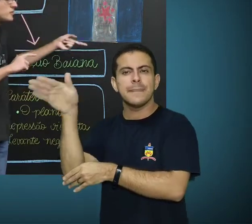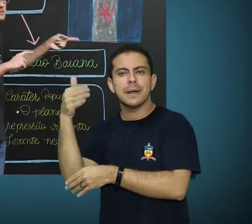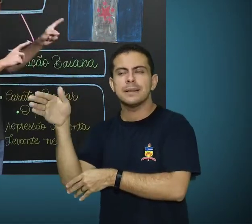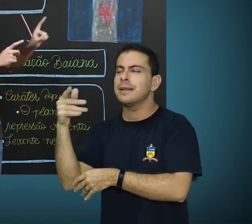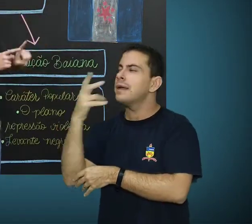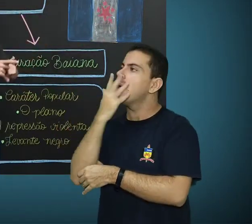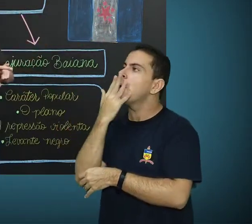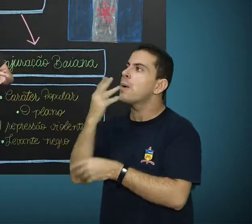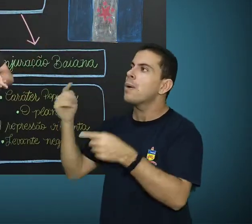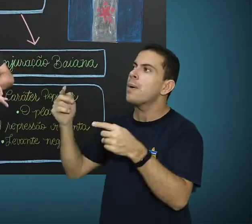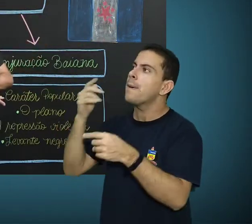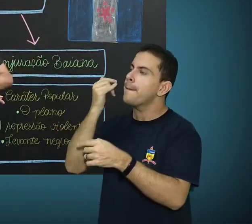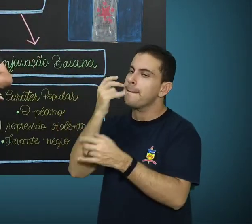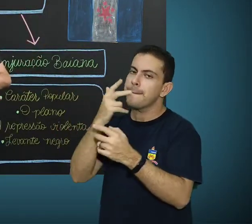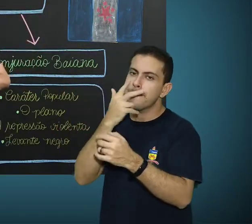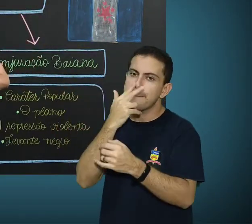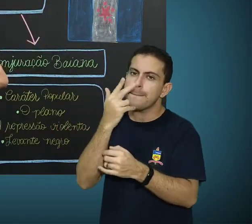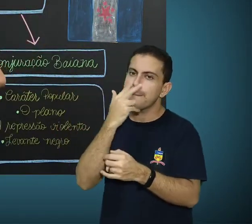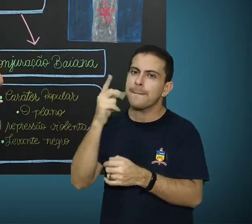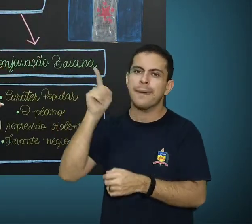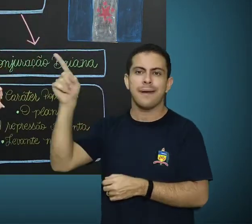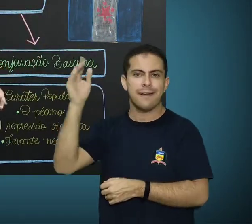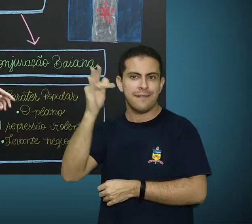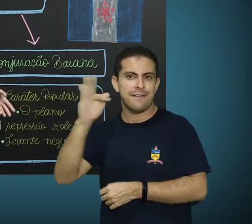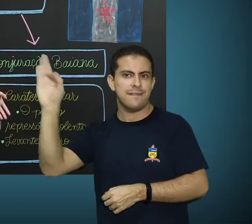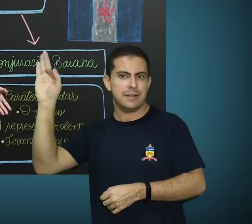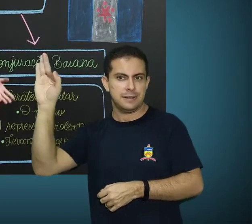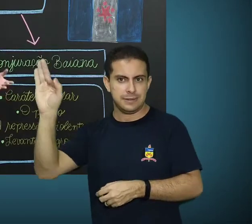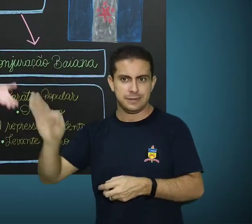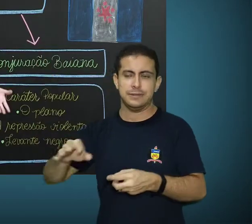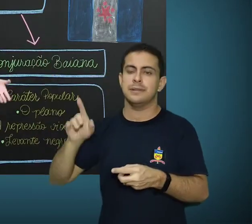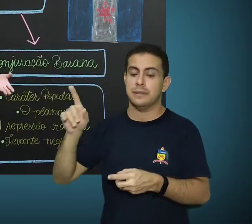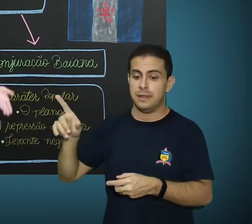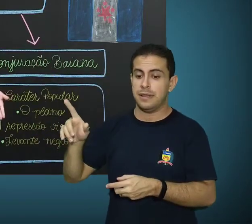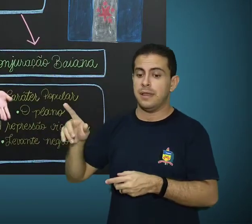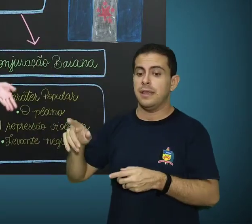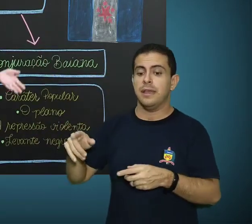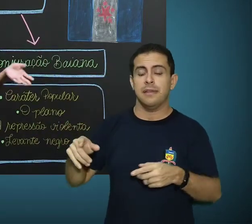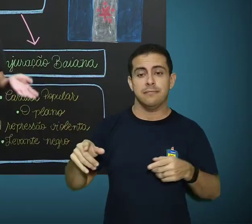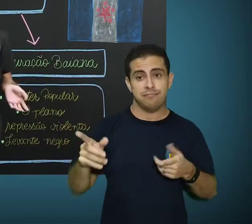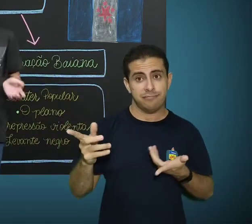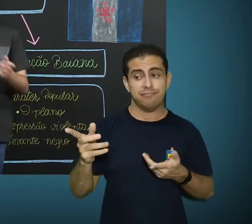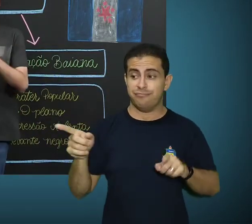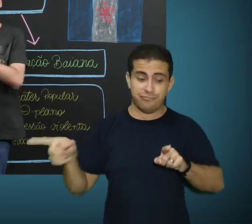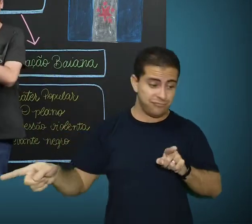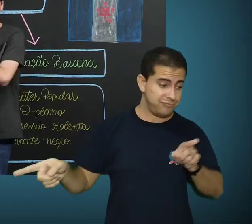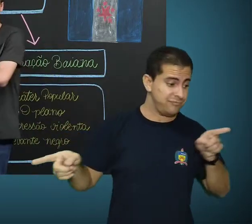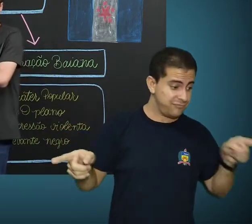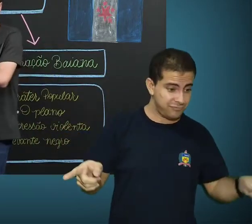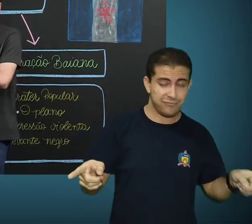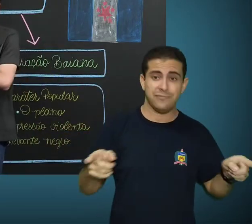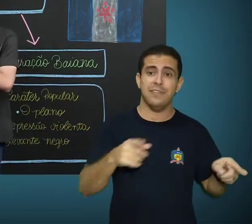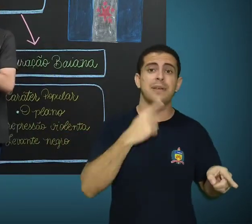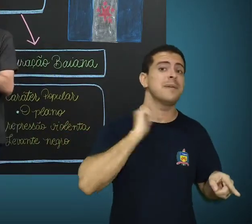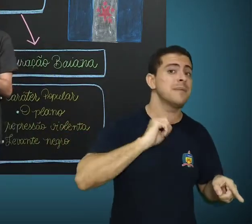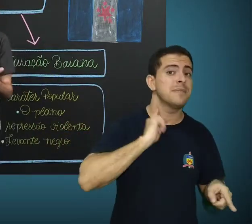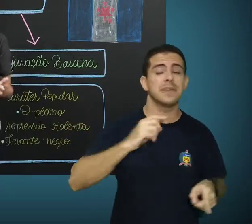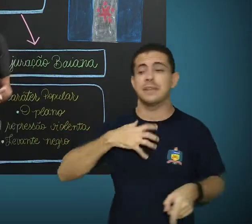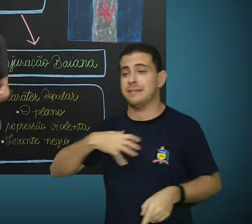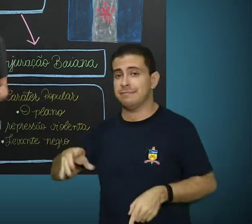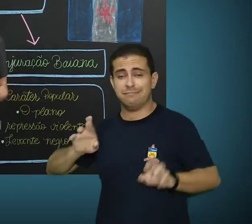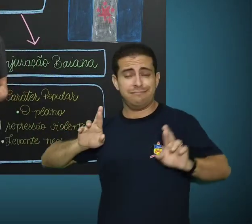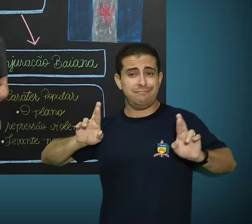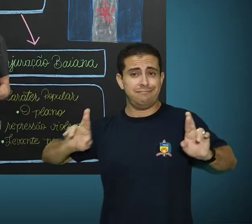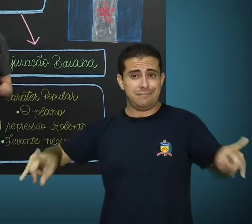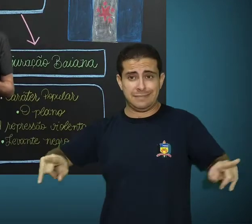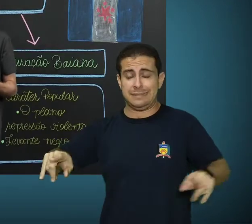tem uma proximidade de cores com a bandeira da França, teve um final tão diferente no caso da Inconfidência Mineira. Isso aconteceu em